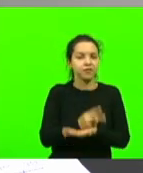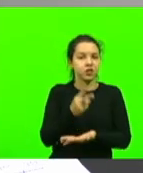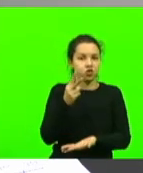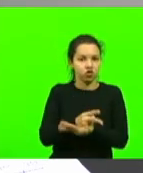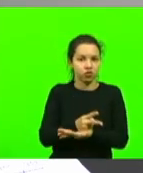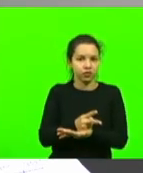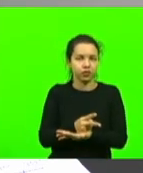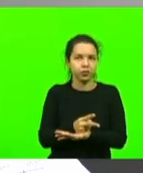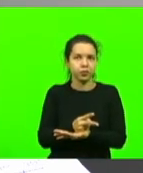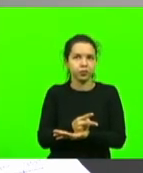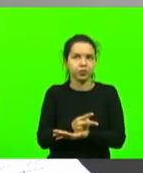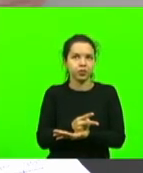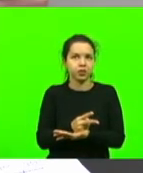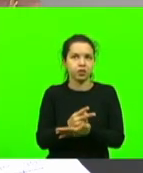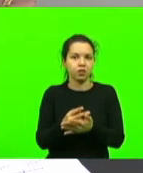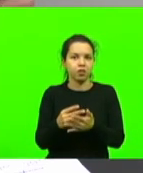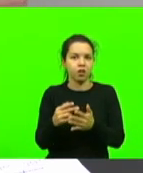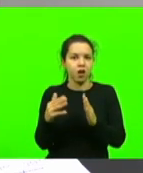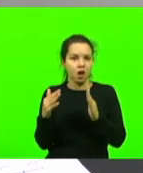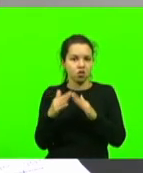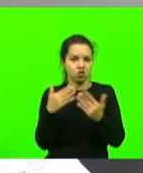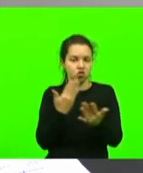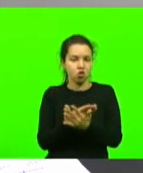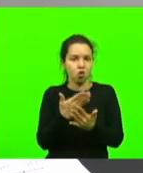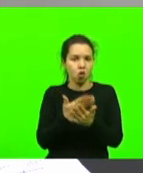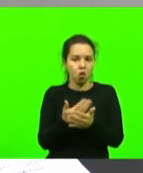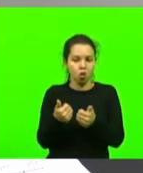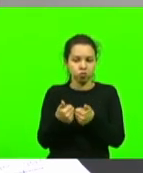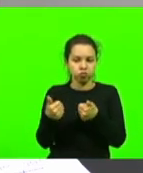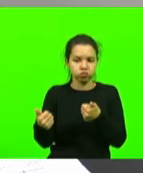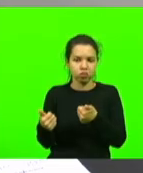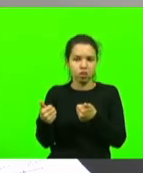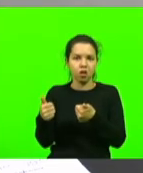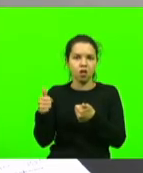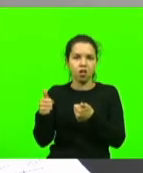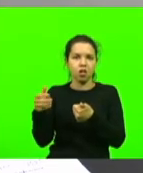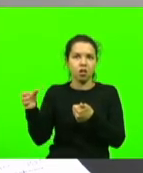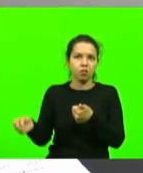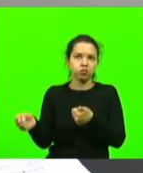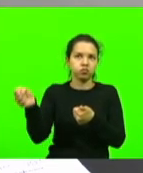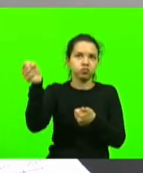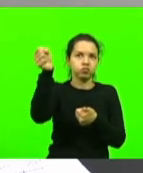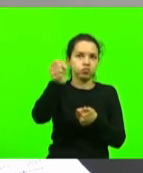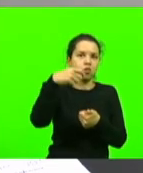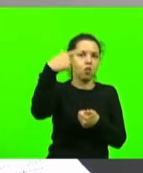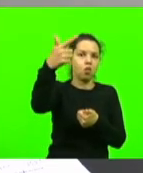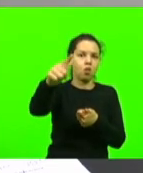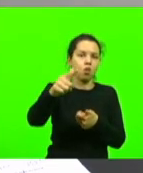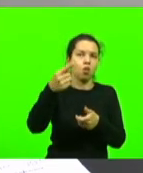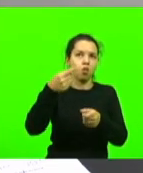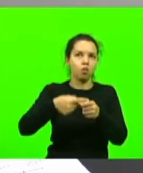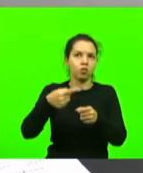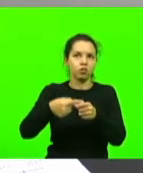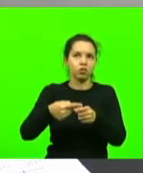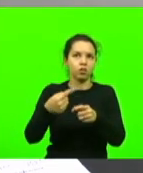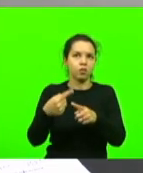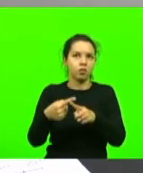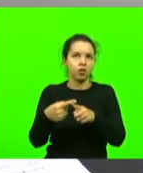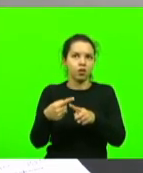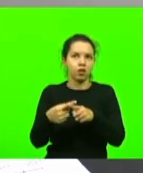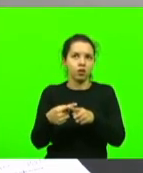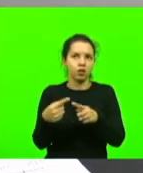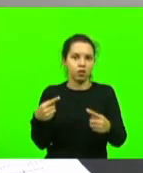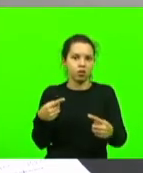que morava do lado da escola e ele transferiu para o outro lado do município porque era contrário